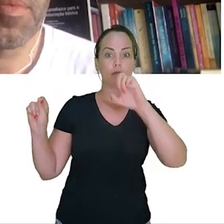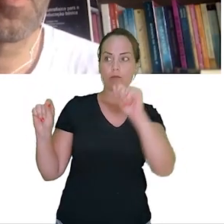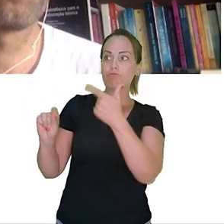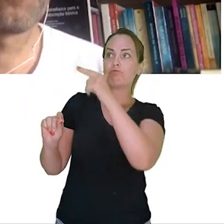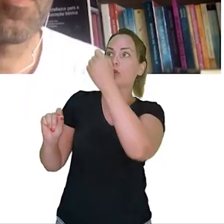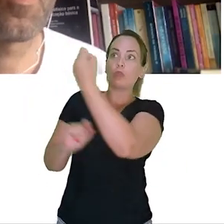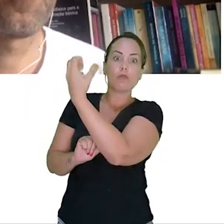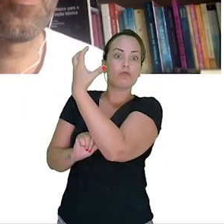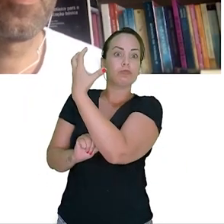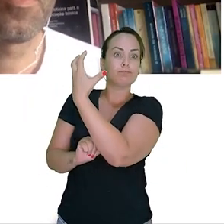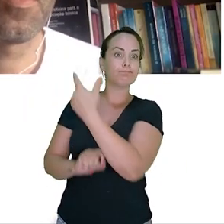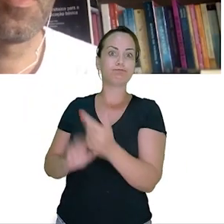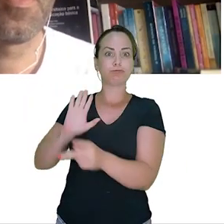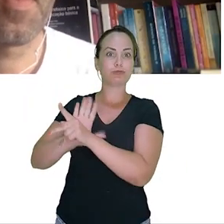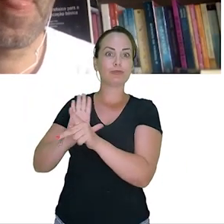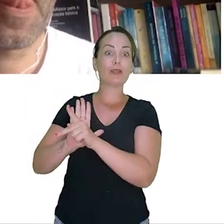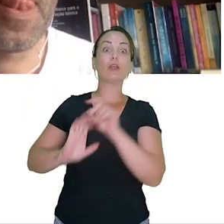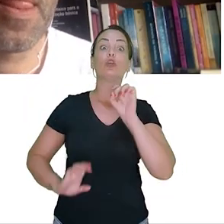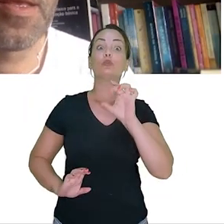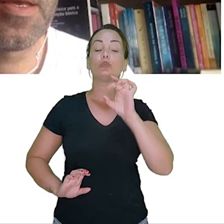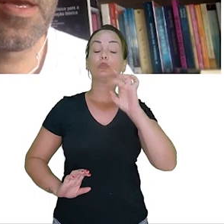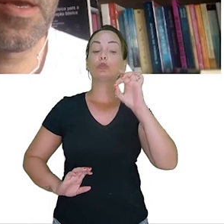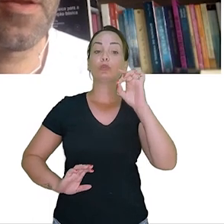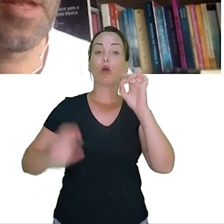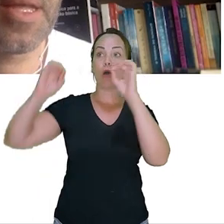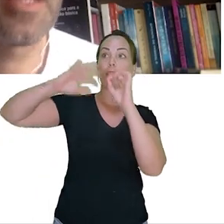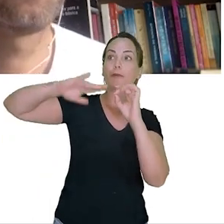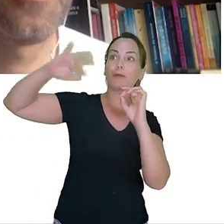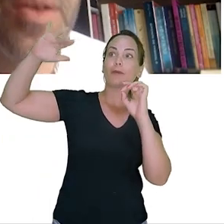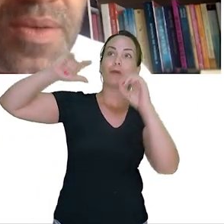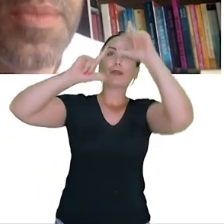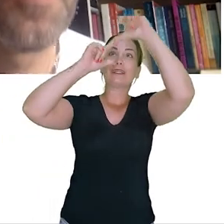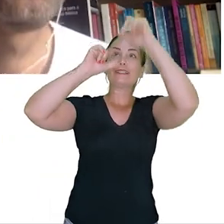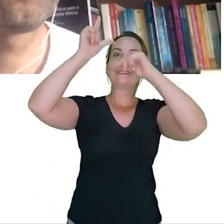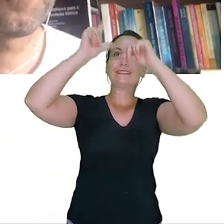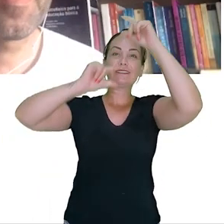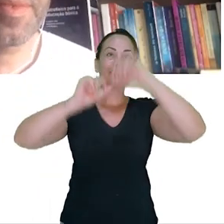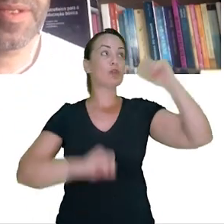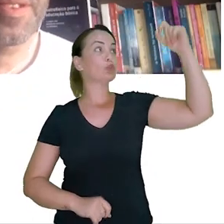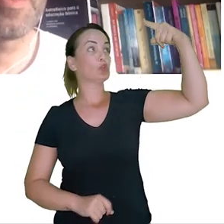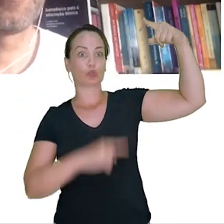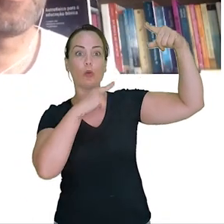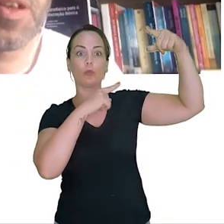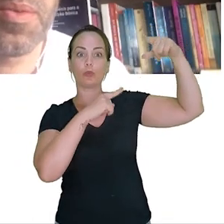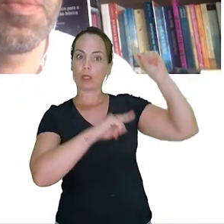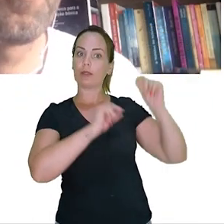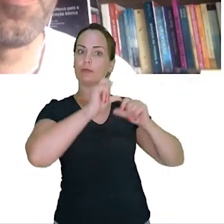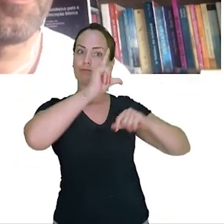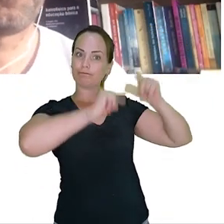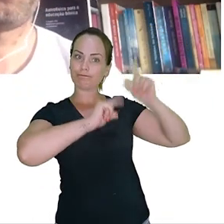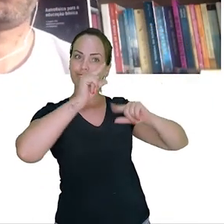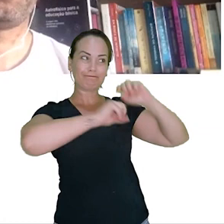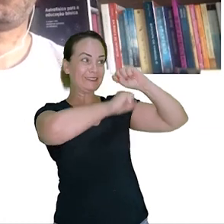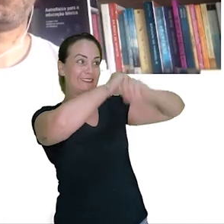por exemplo, não produz luz. Eles simplesmente refletem a luz que as estrelas, como o nosso Sol, que dá nome ao